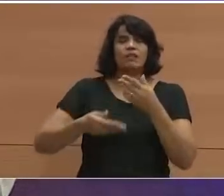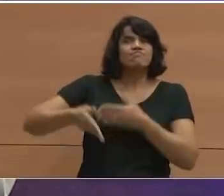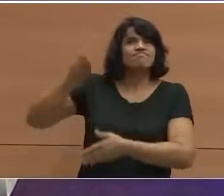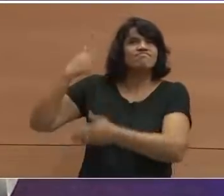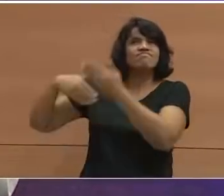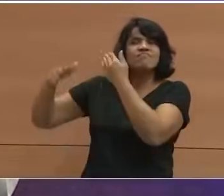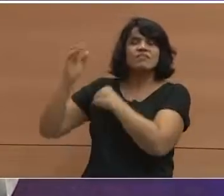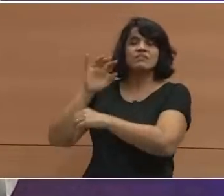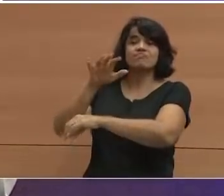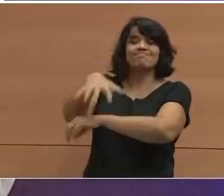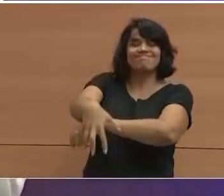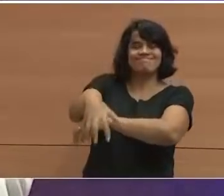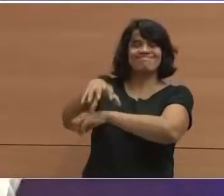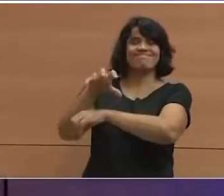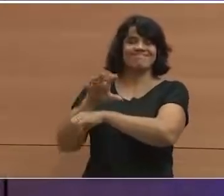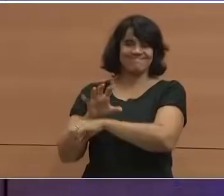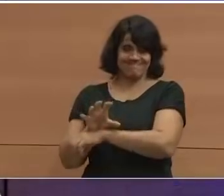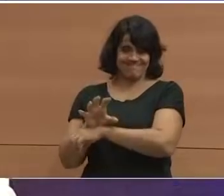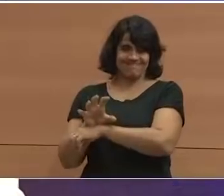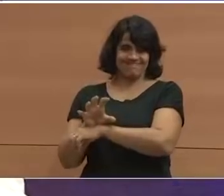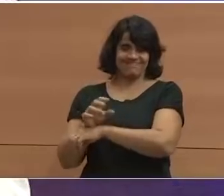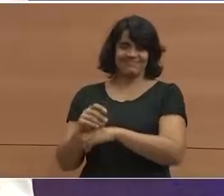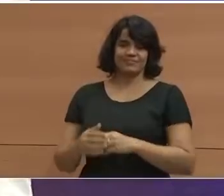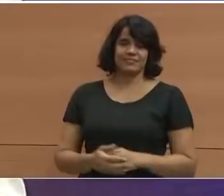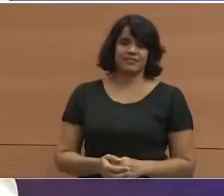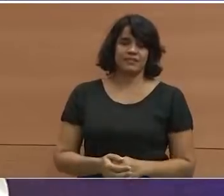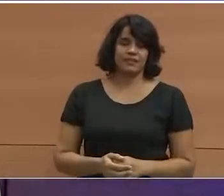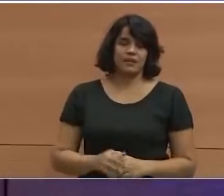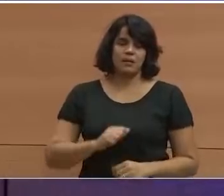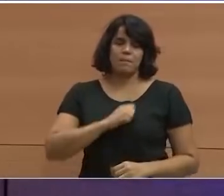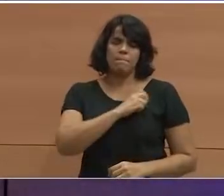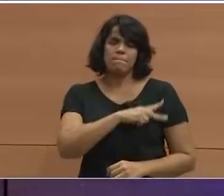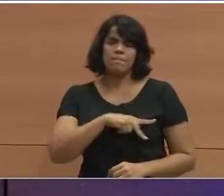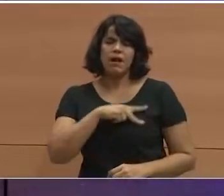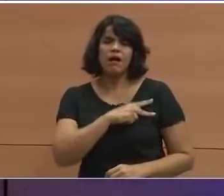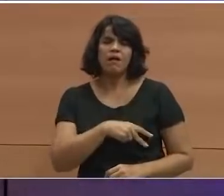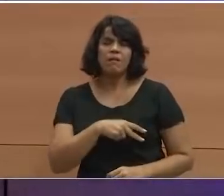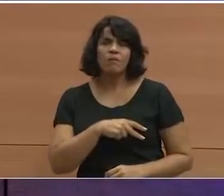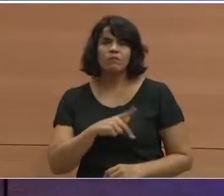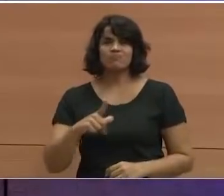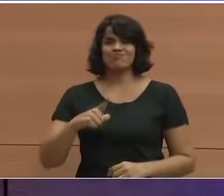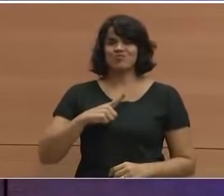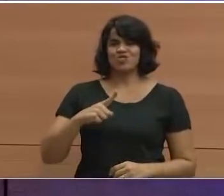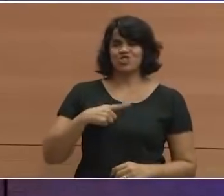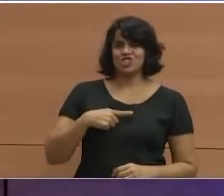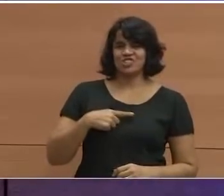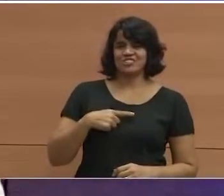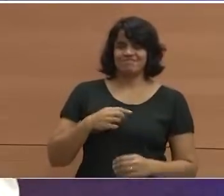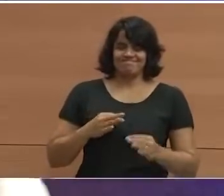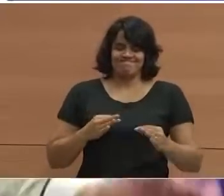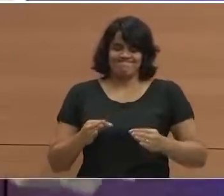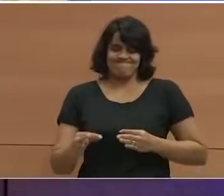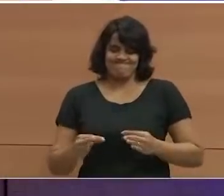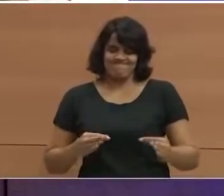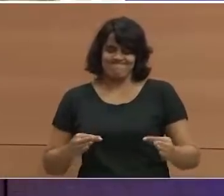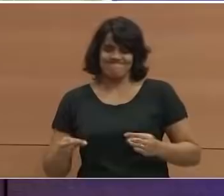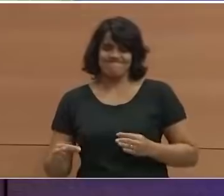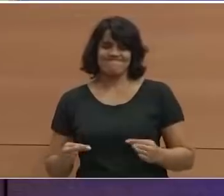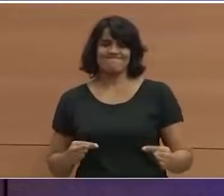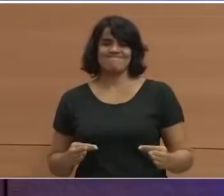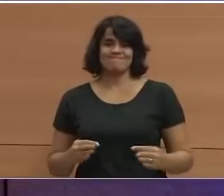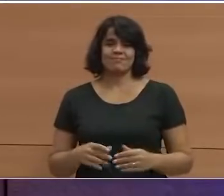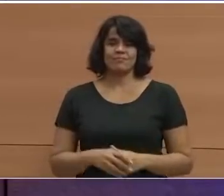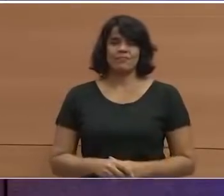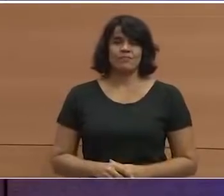Paulo, ele já havia um plano. Uma vez